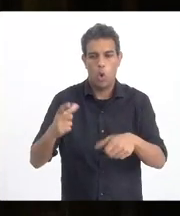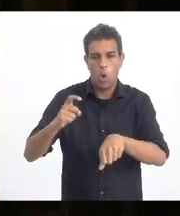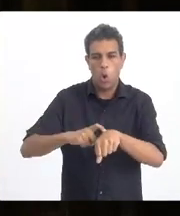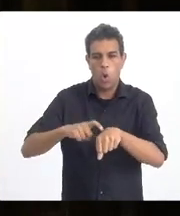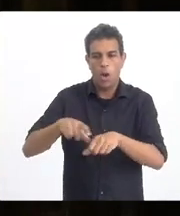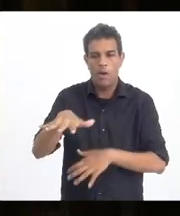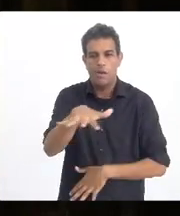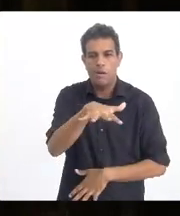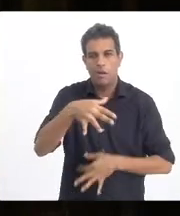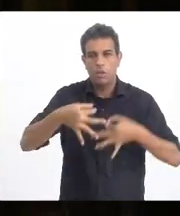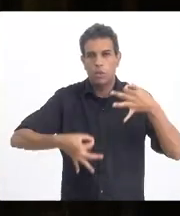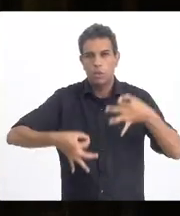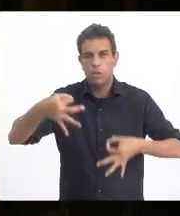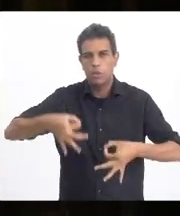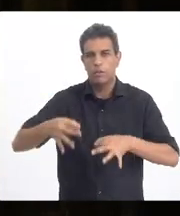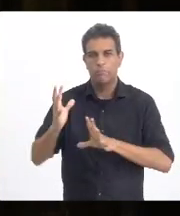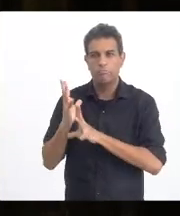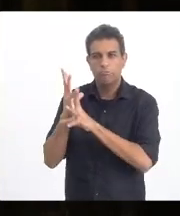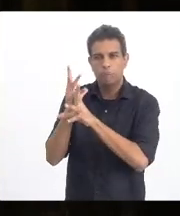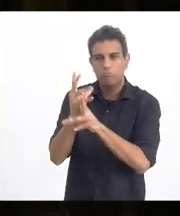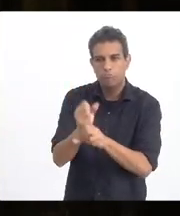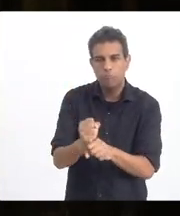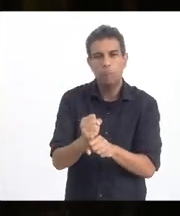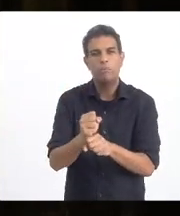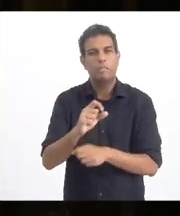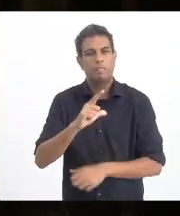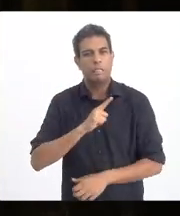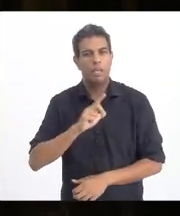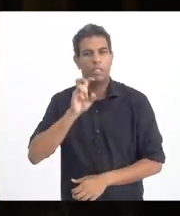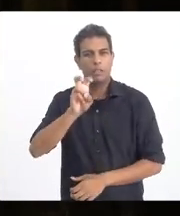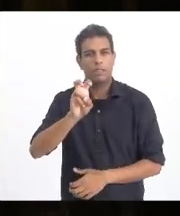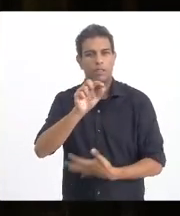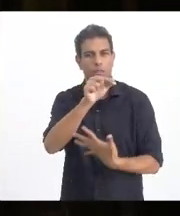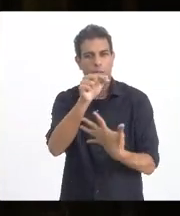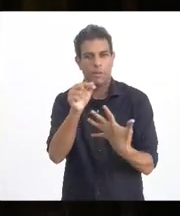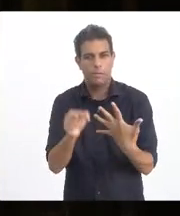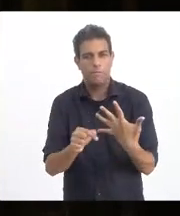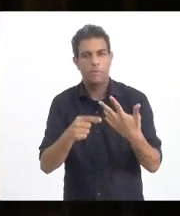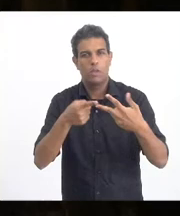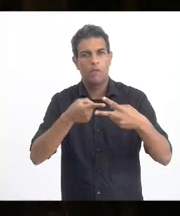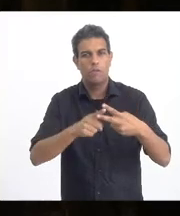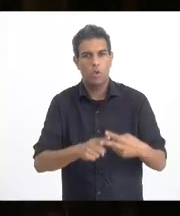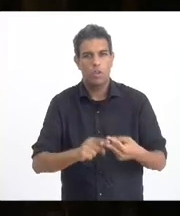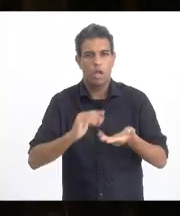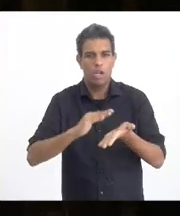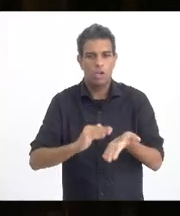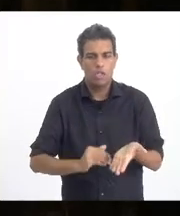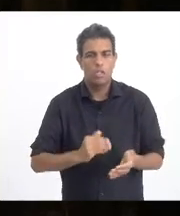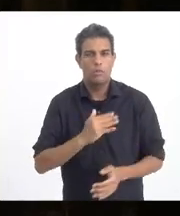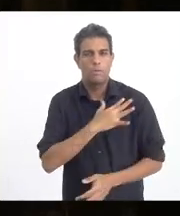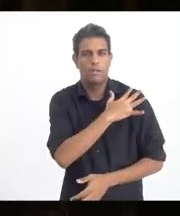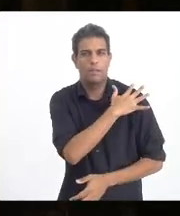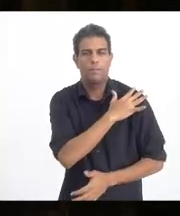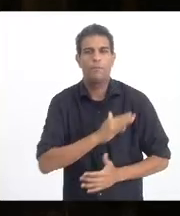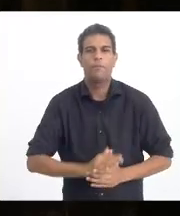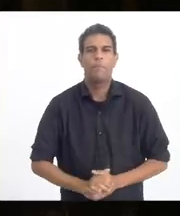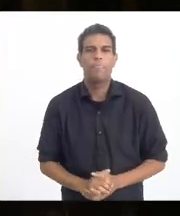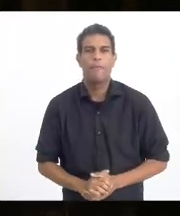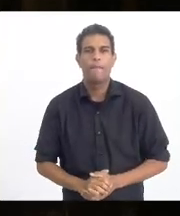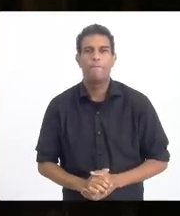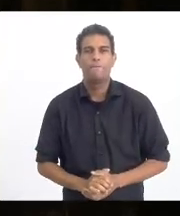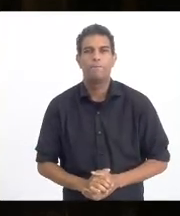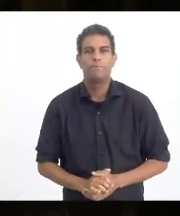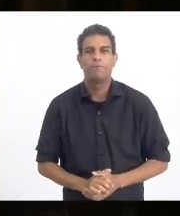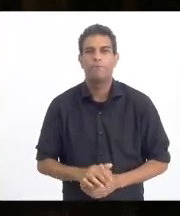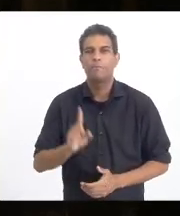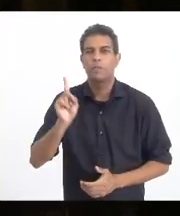de Contas, por uma interpretação, salvo engano, já está na quinta interpretação, vem cortando dos militares. Então, isso é